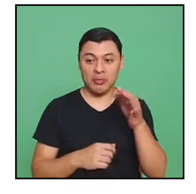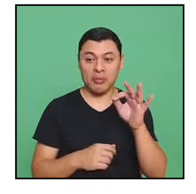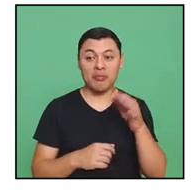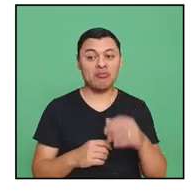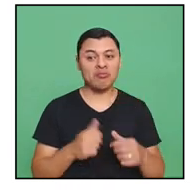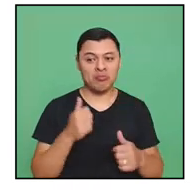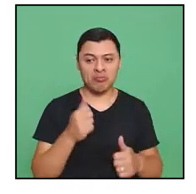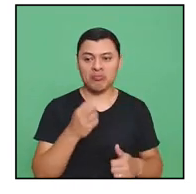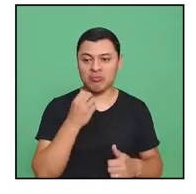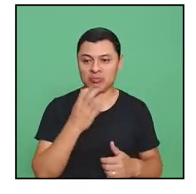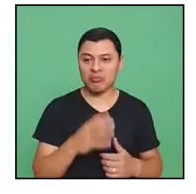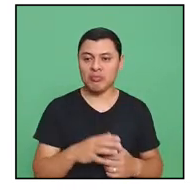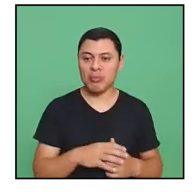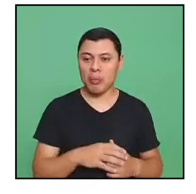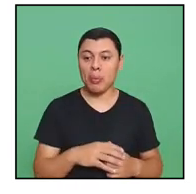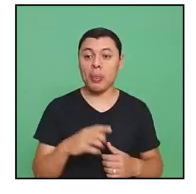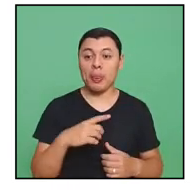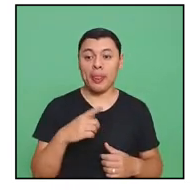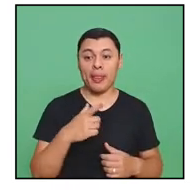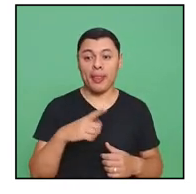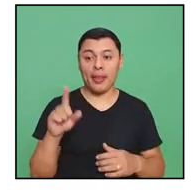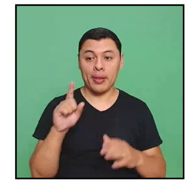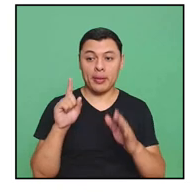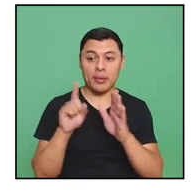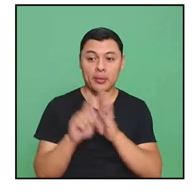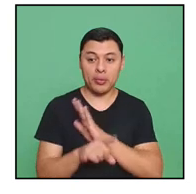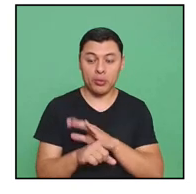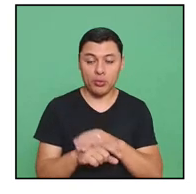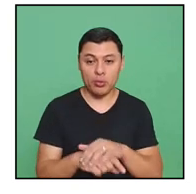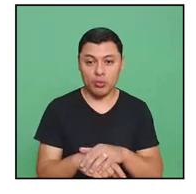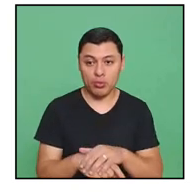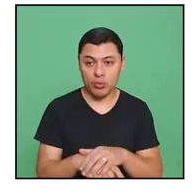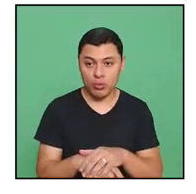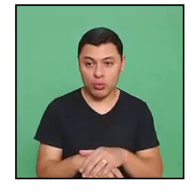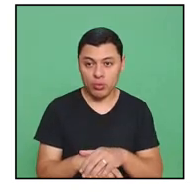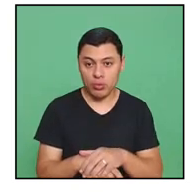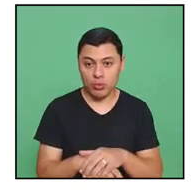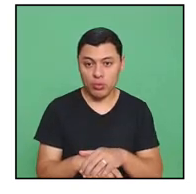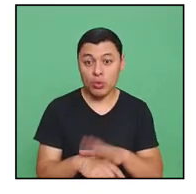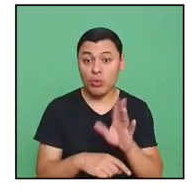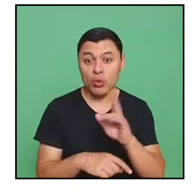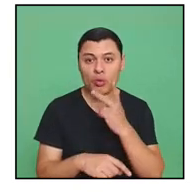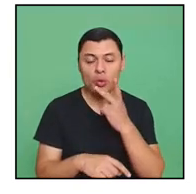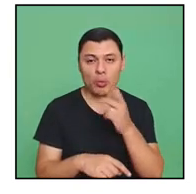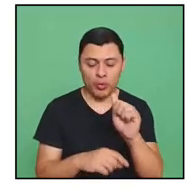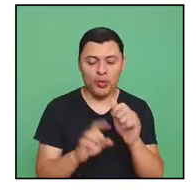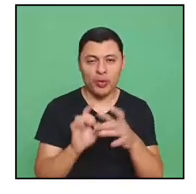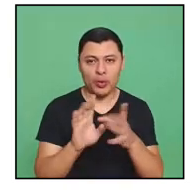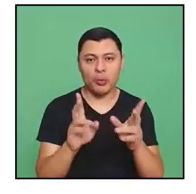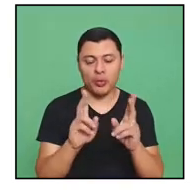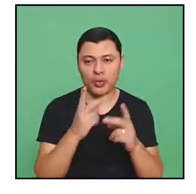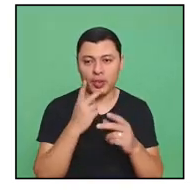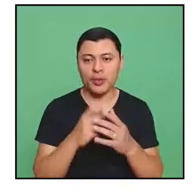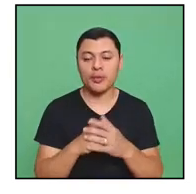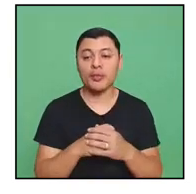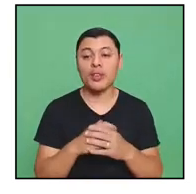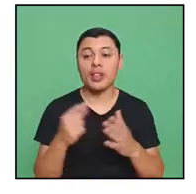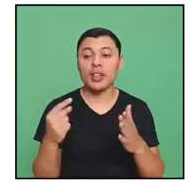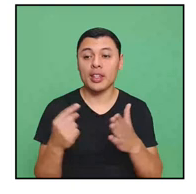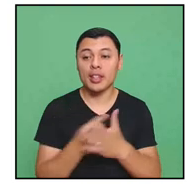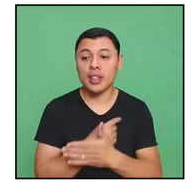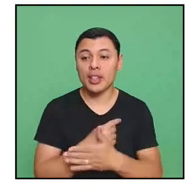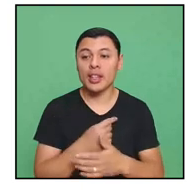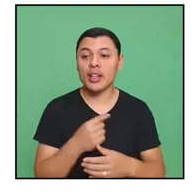uma pergunta aqui, que é uma pergunta do Gui. Oi. Você falou alguma coisa? Fala, fala. Não. Não. Pergunta do